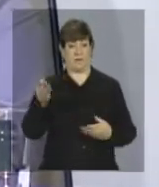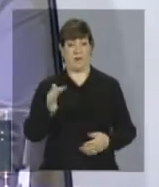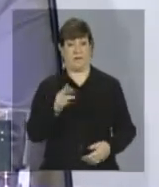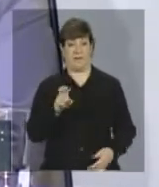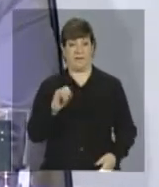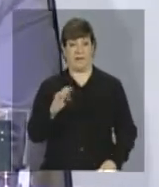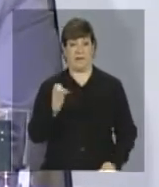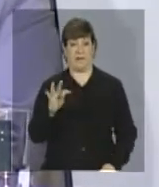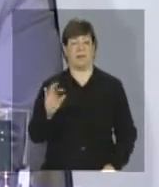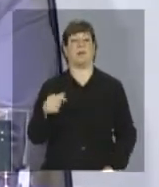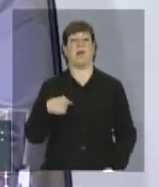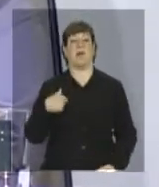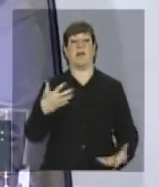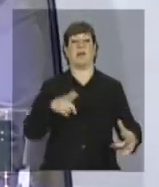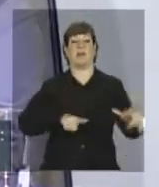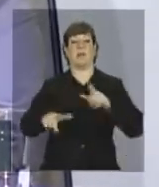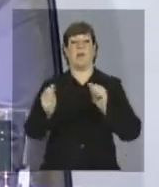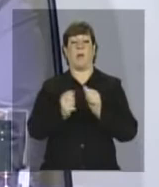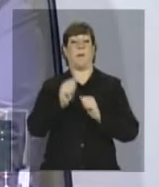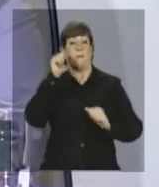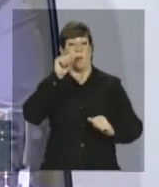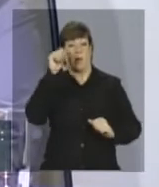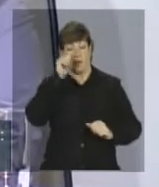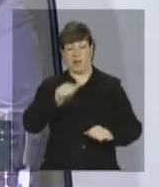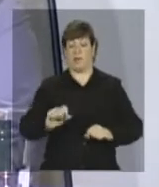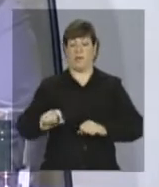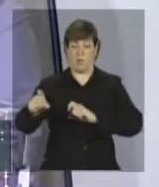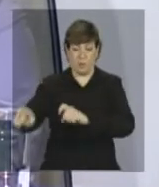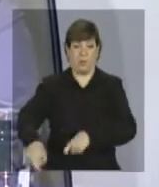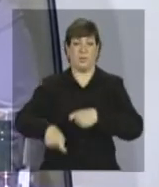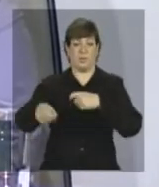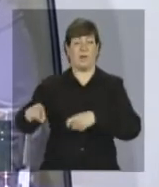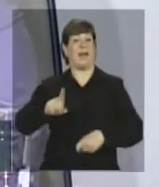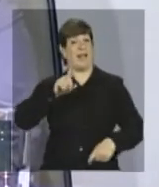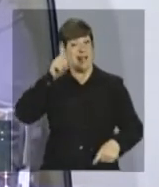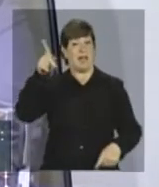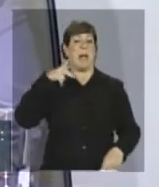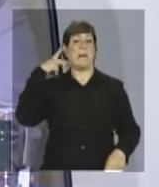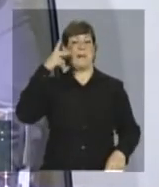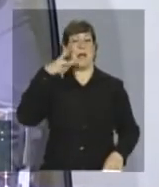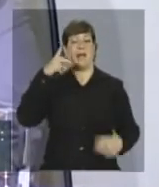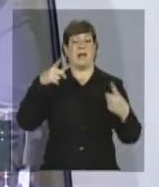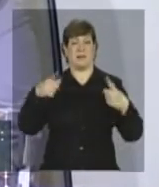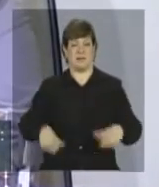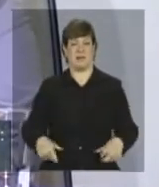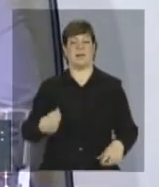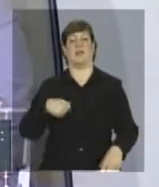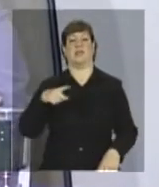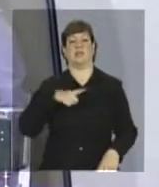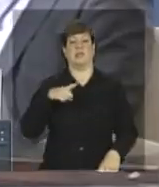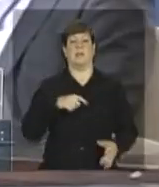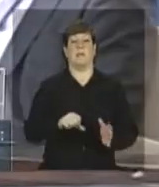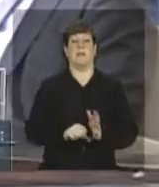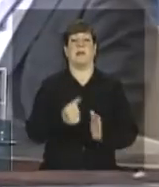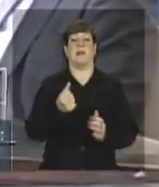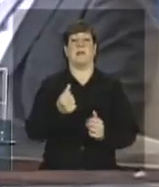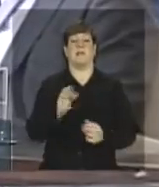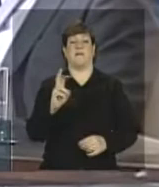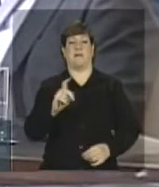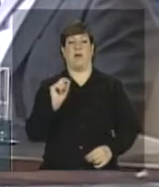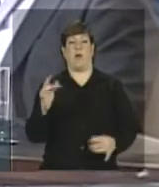quero trabalhar com mulheres rurais. E foi lá na Paraíba que eu tive o primeiro